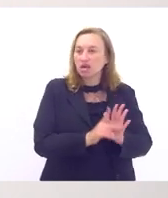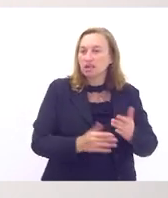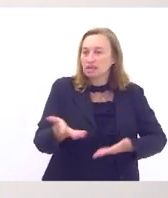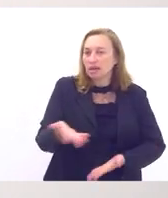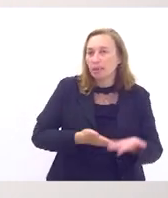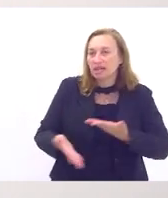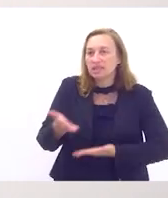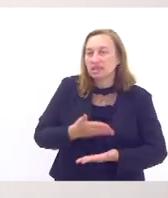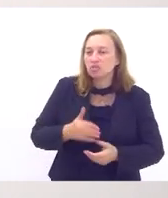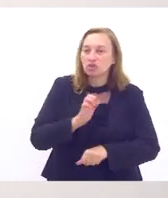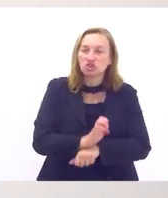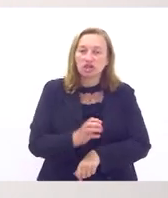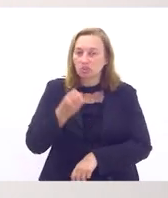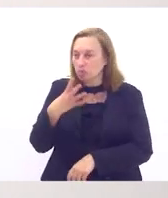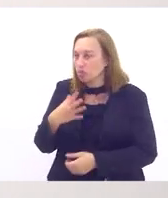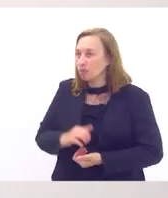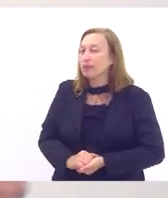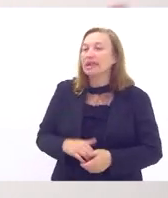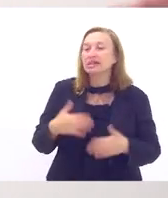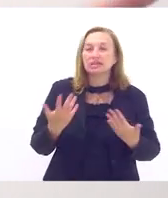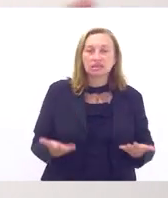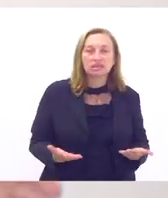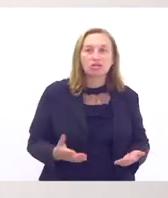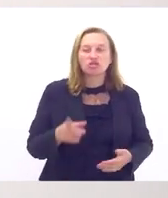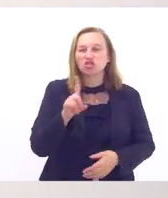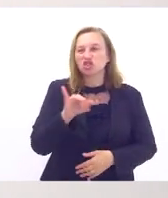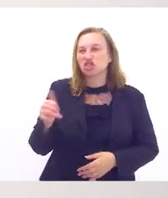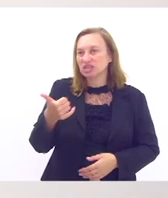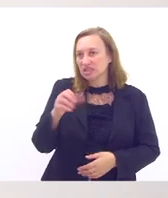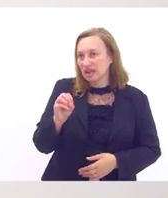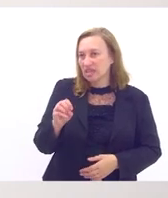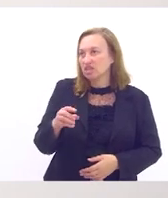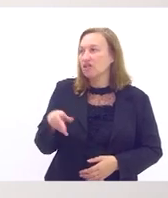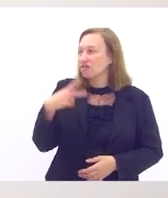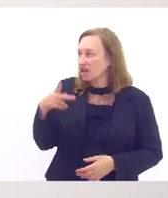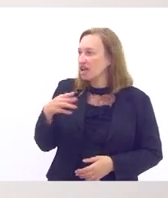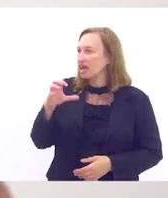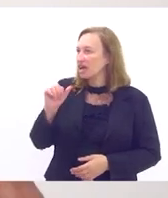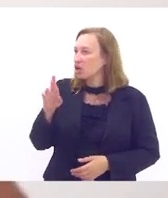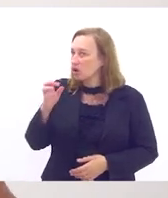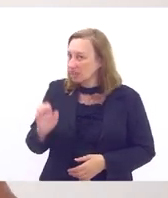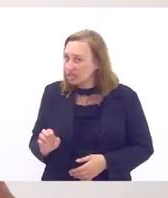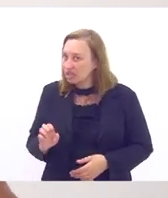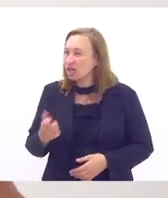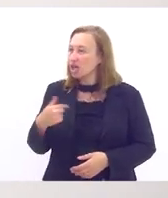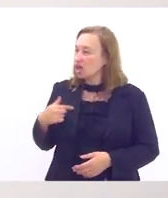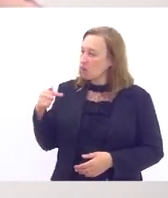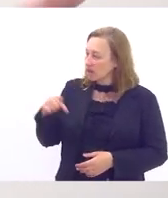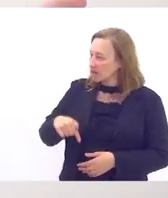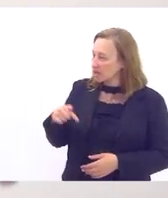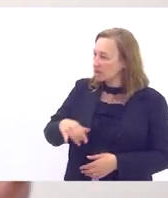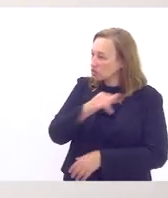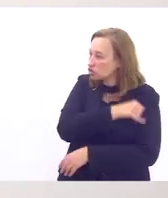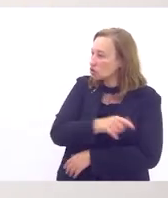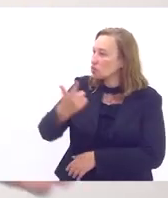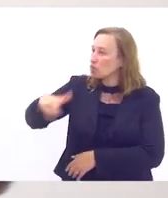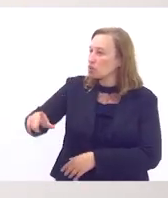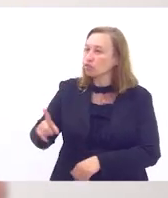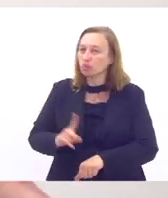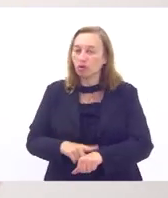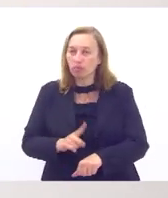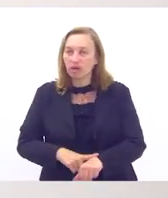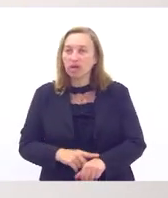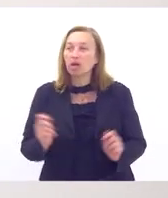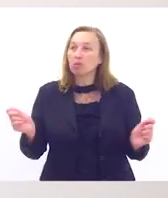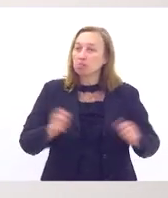de forma muito intrínseca. Então, dia 10, eu comentei com a Caroline, né, eu estarei aqui no Rio de Janeiro em um outro evento, então é